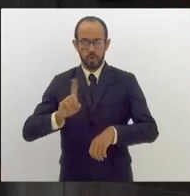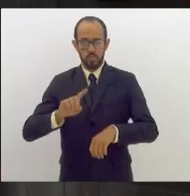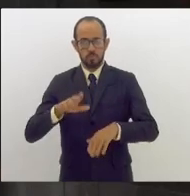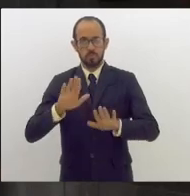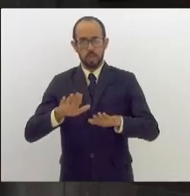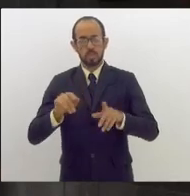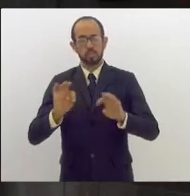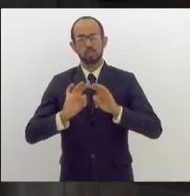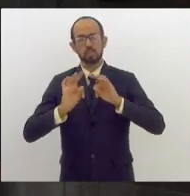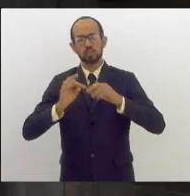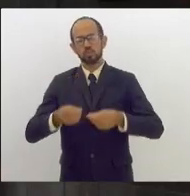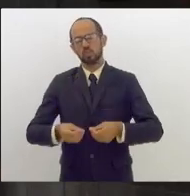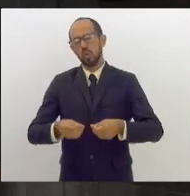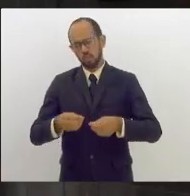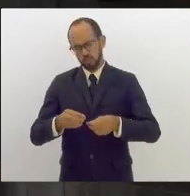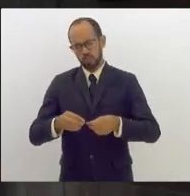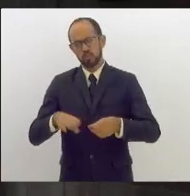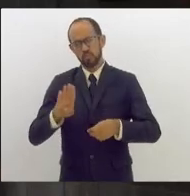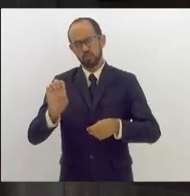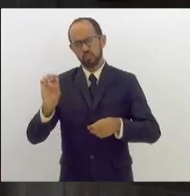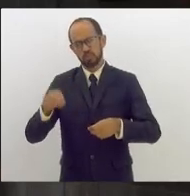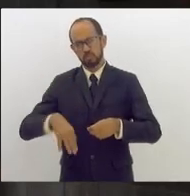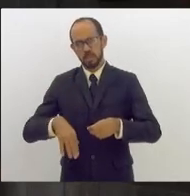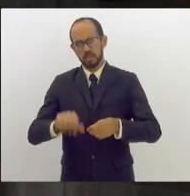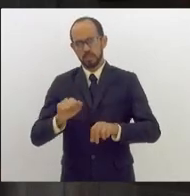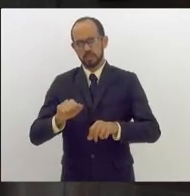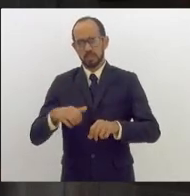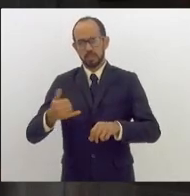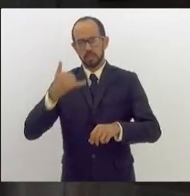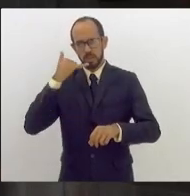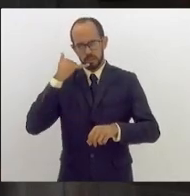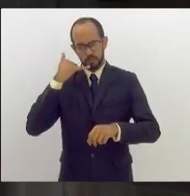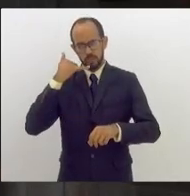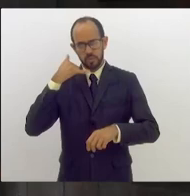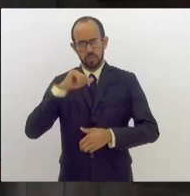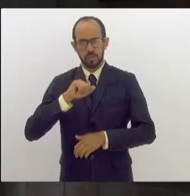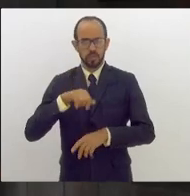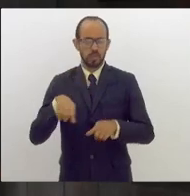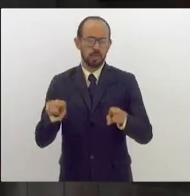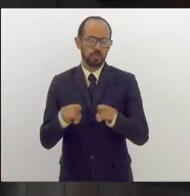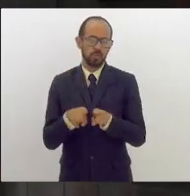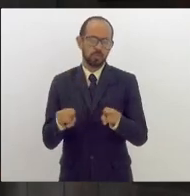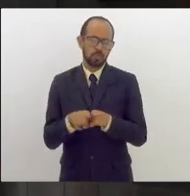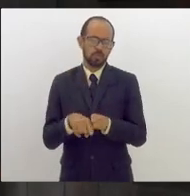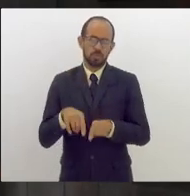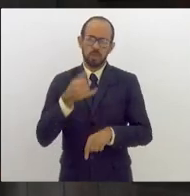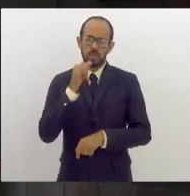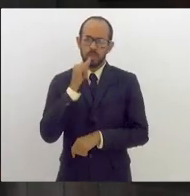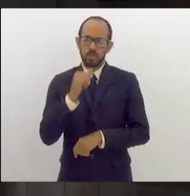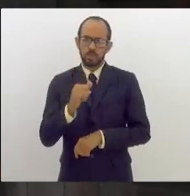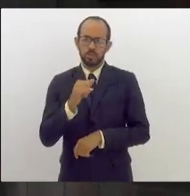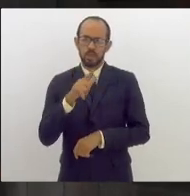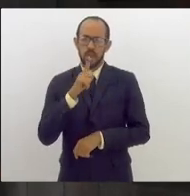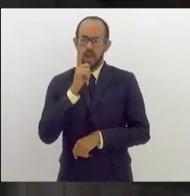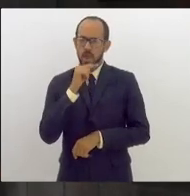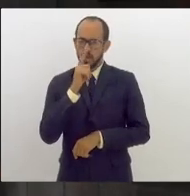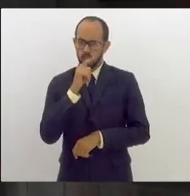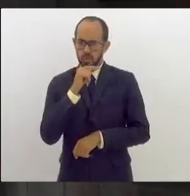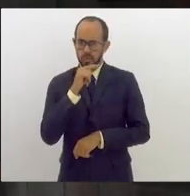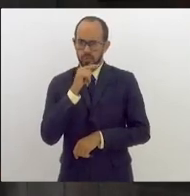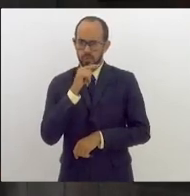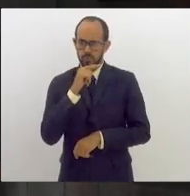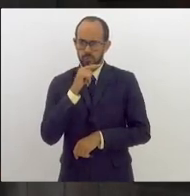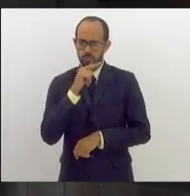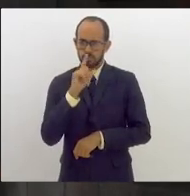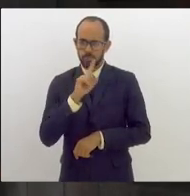de serviços essenciais do nosso Estado como telefonia como como Luz como água não